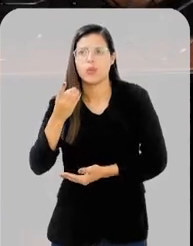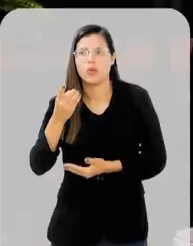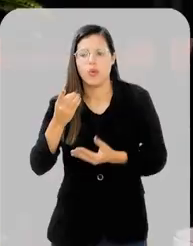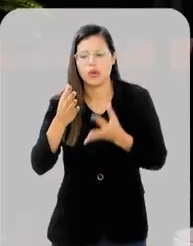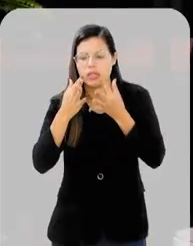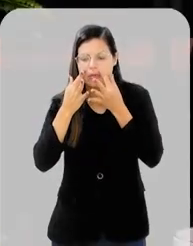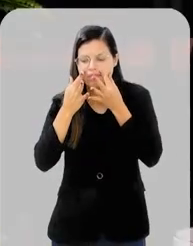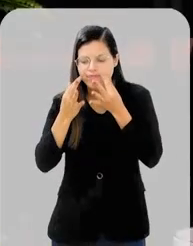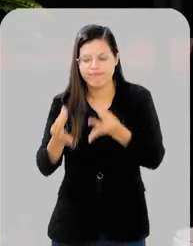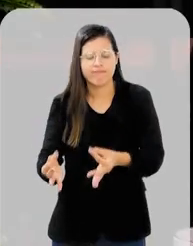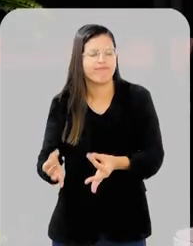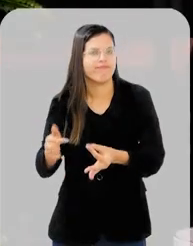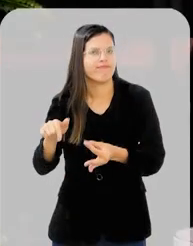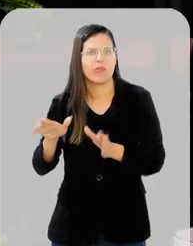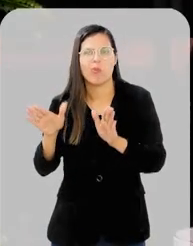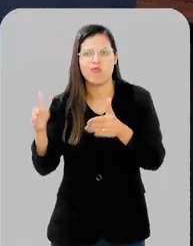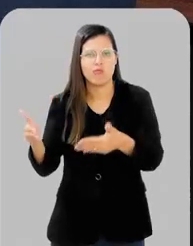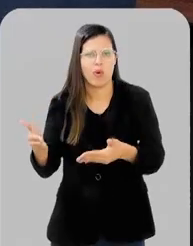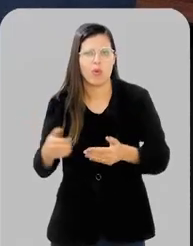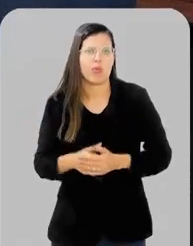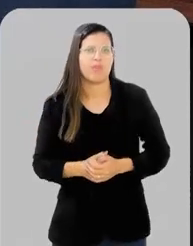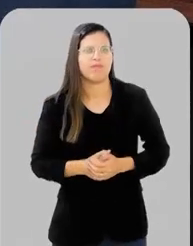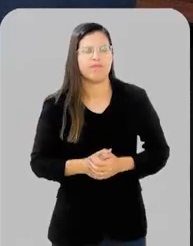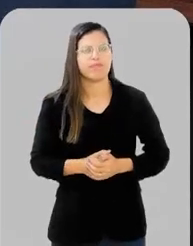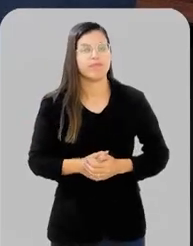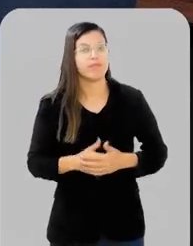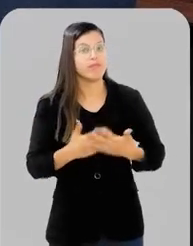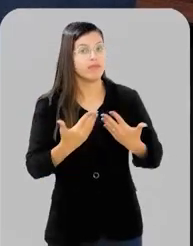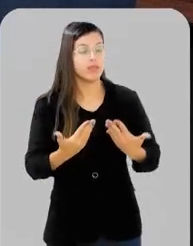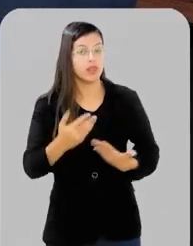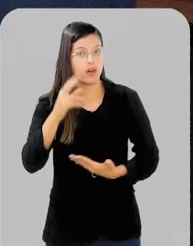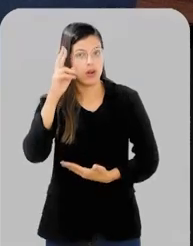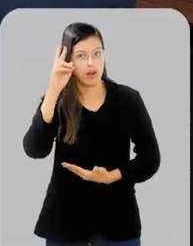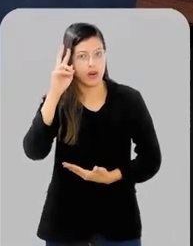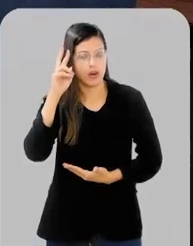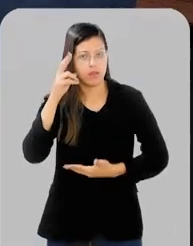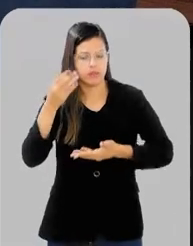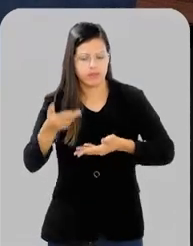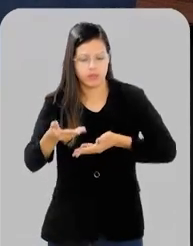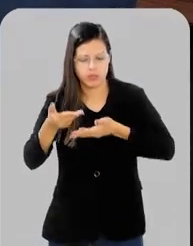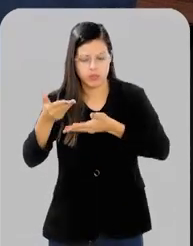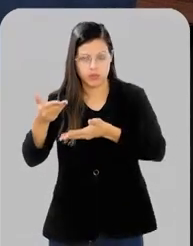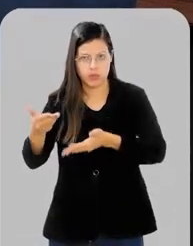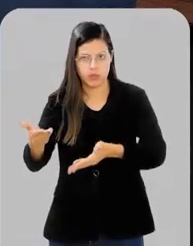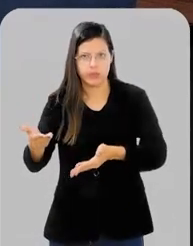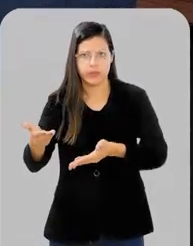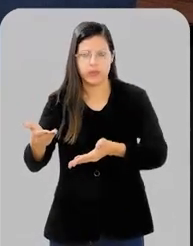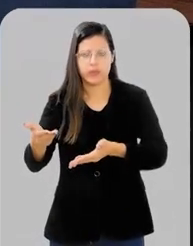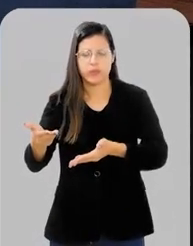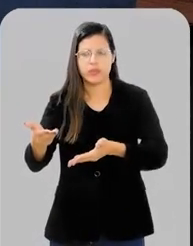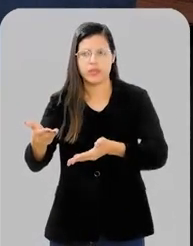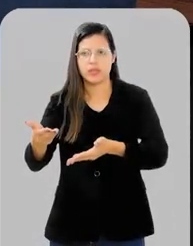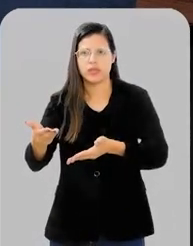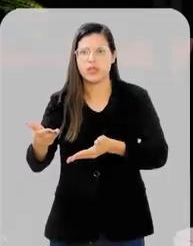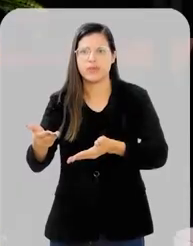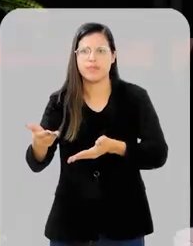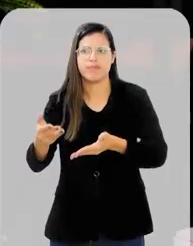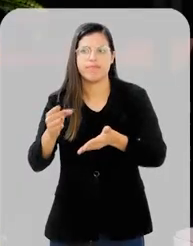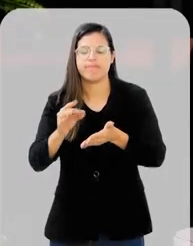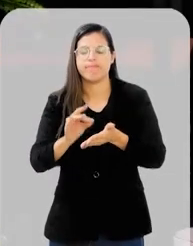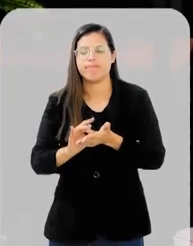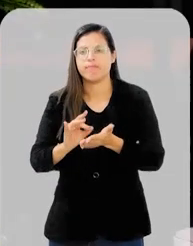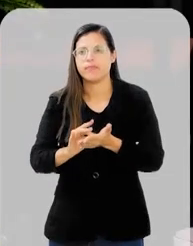atenção para isso então foi eu me lembro que quando eu recebi o convite na verdade foi eh